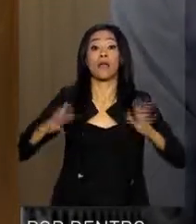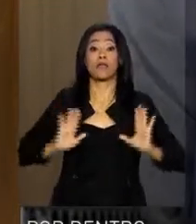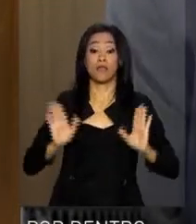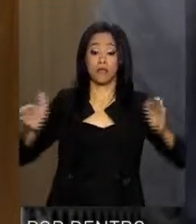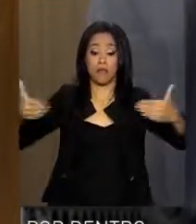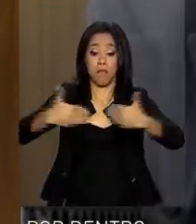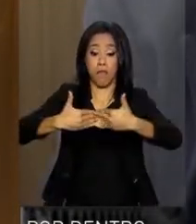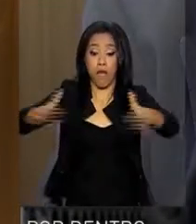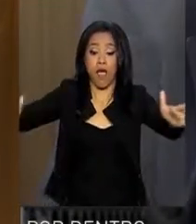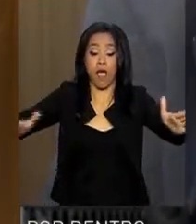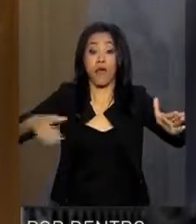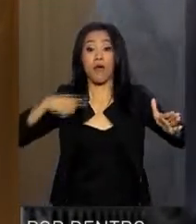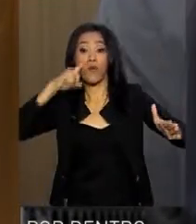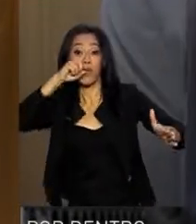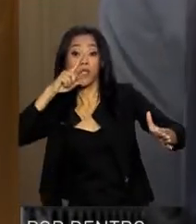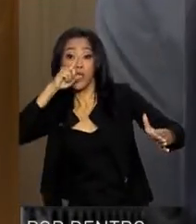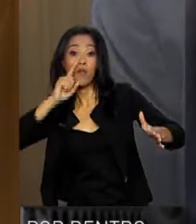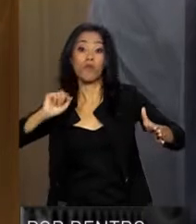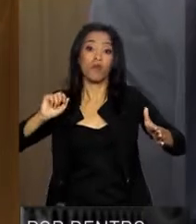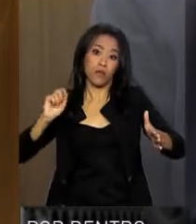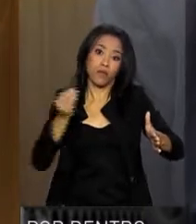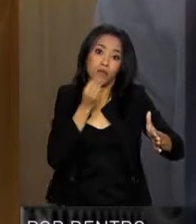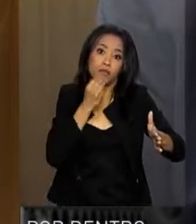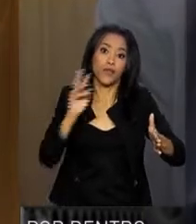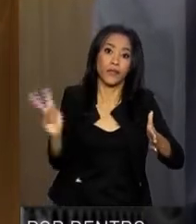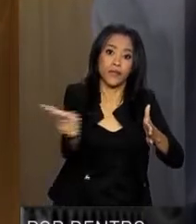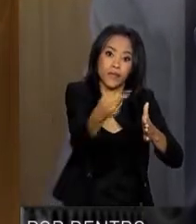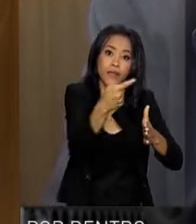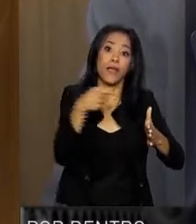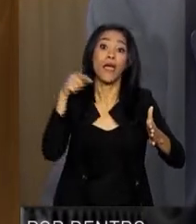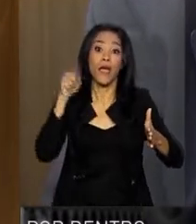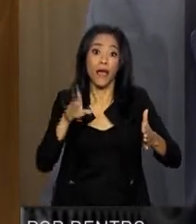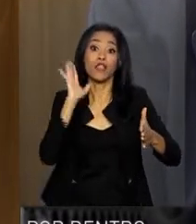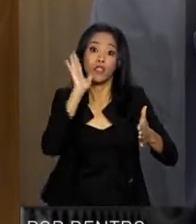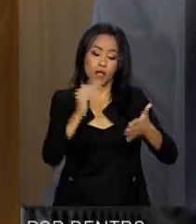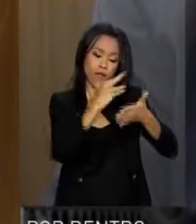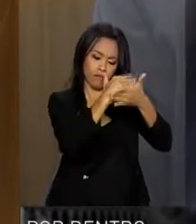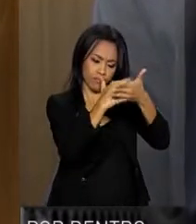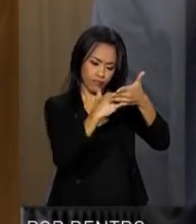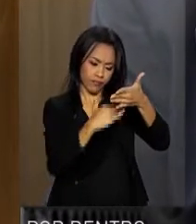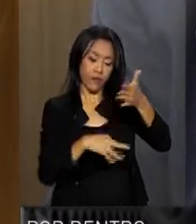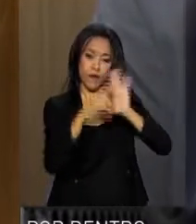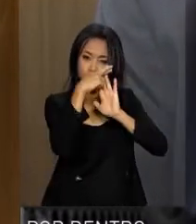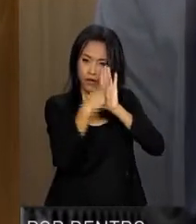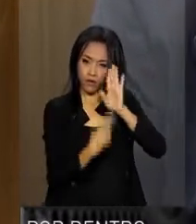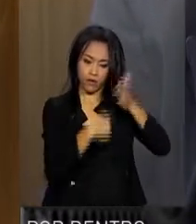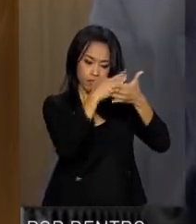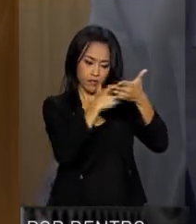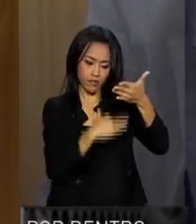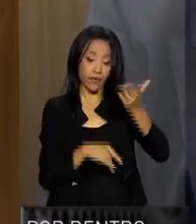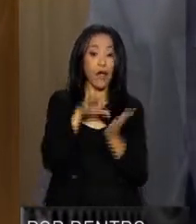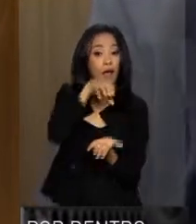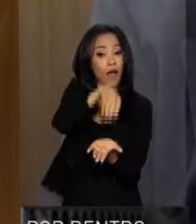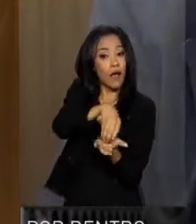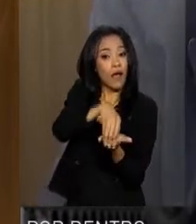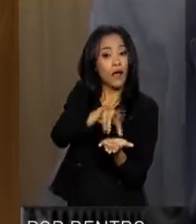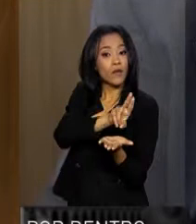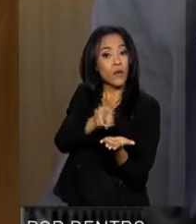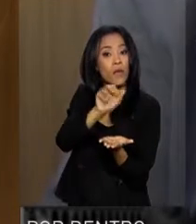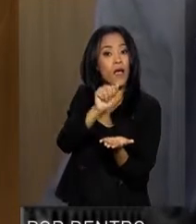apontou as fragilidades essas fragilidades apontadas nas diversas barragens elas foram